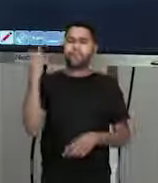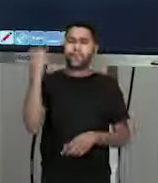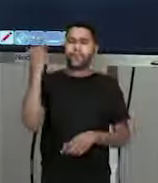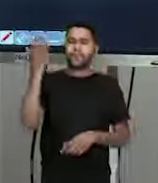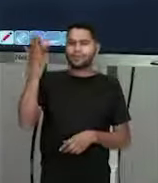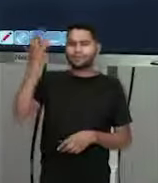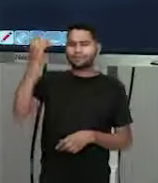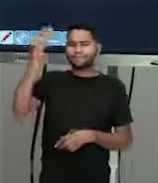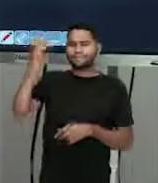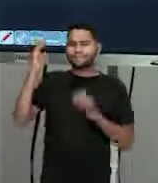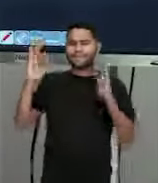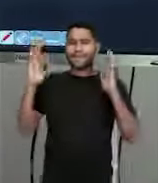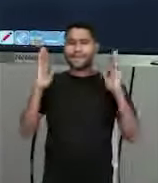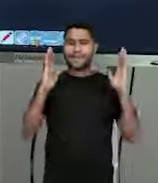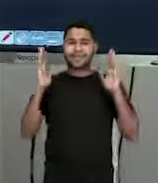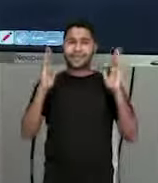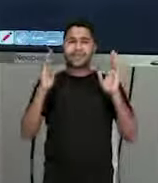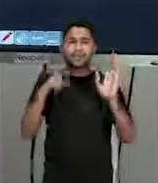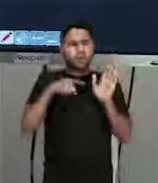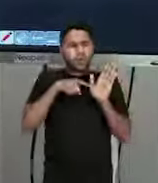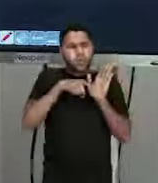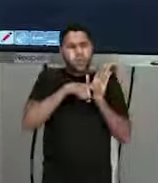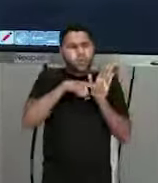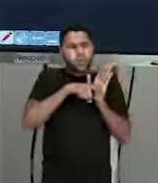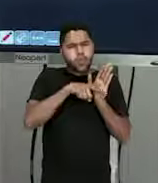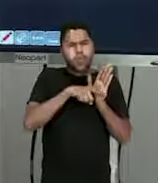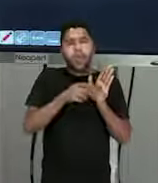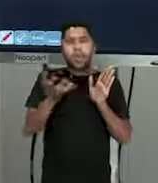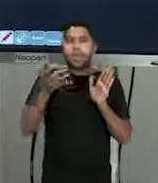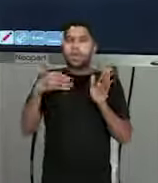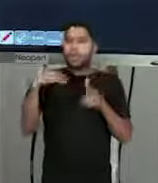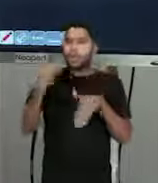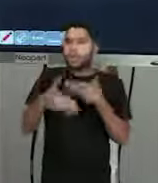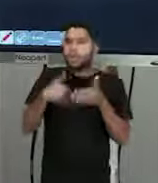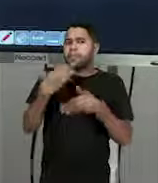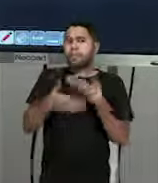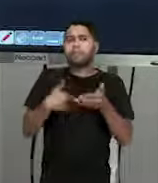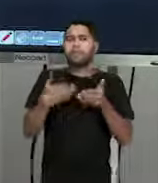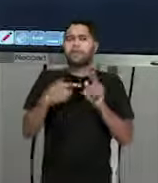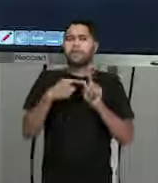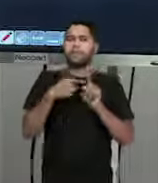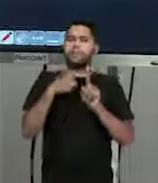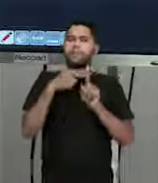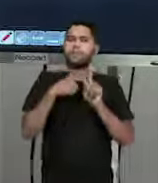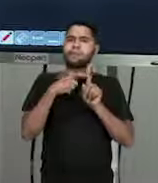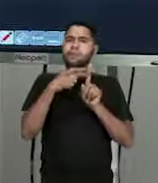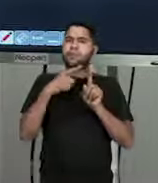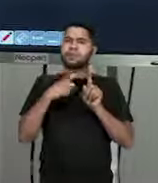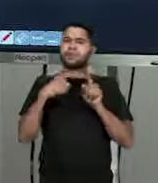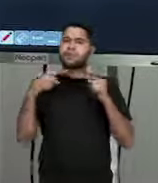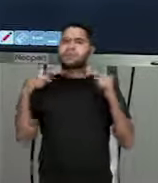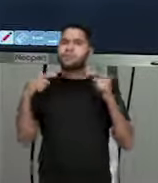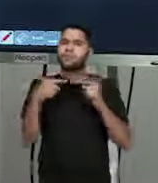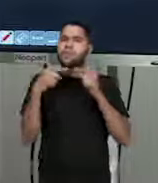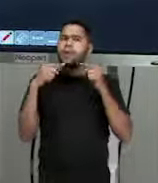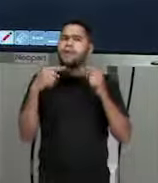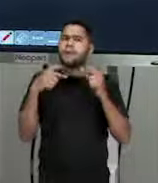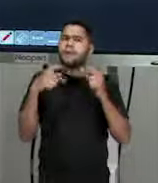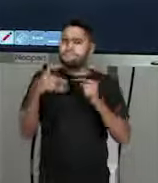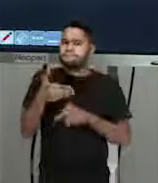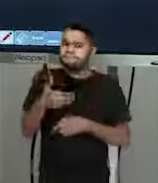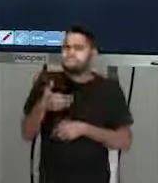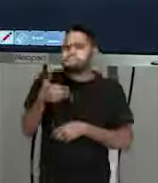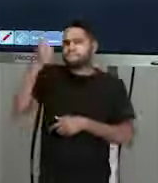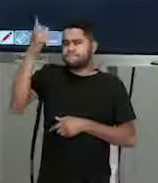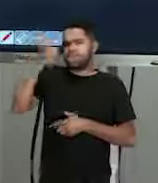época, porque os cientistas queriam desenvolver máquinas térmicas que tivessem um rendimento cada vez